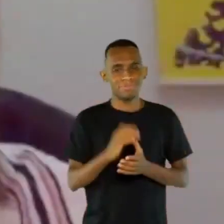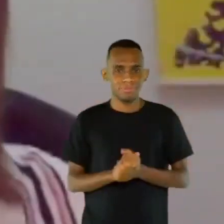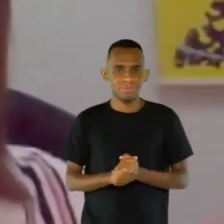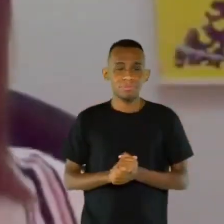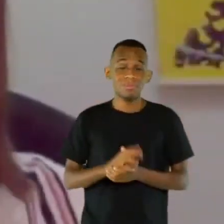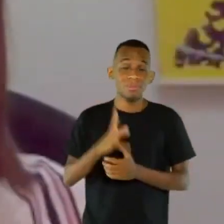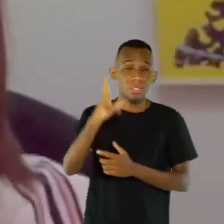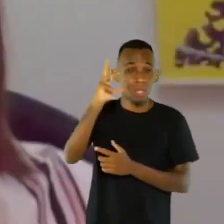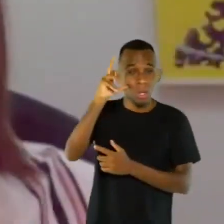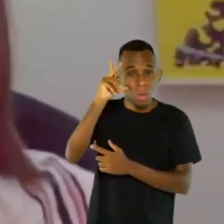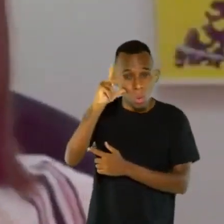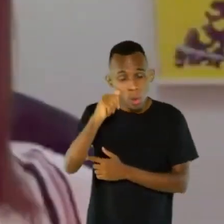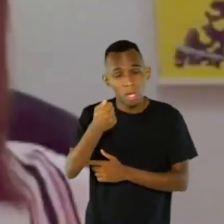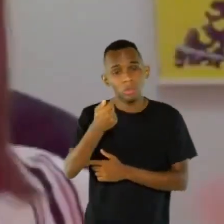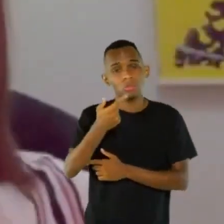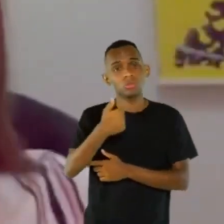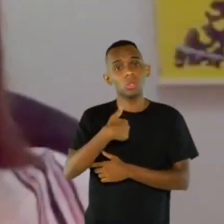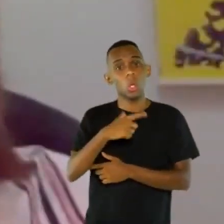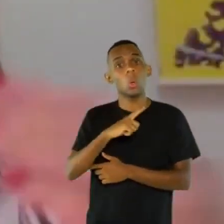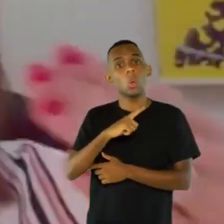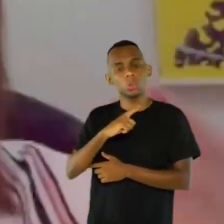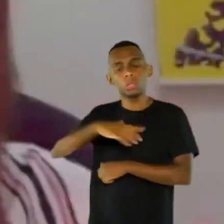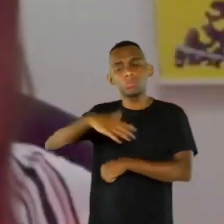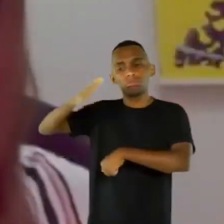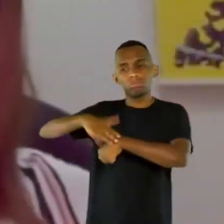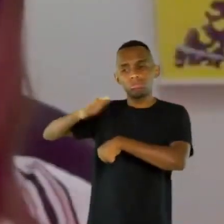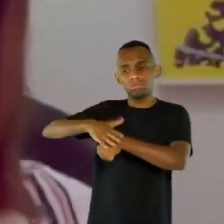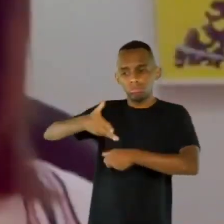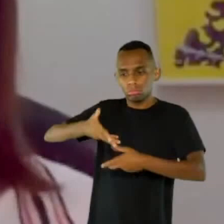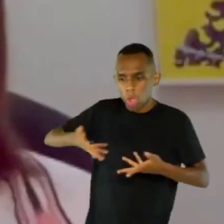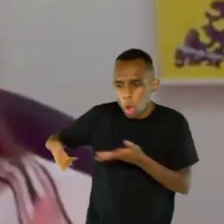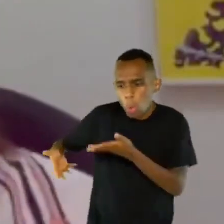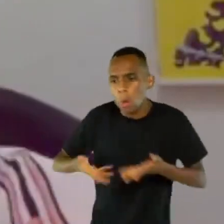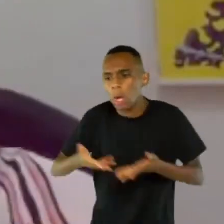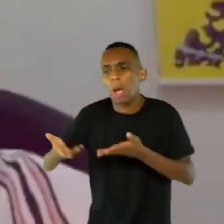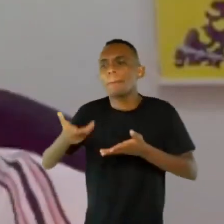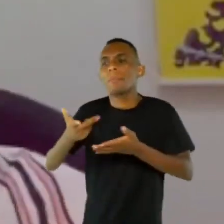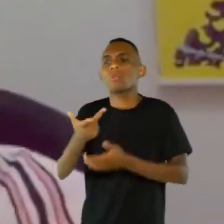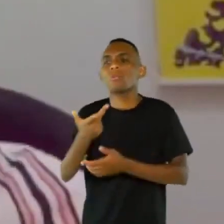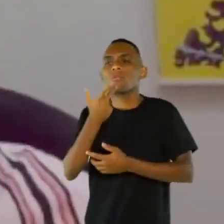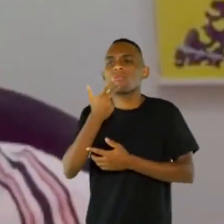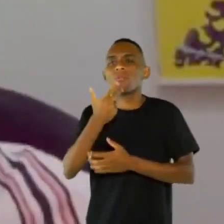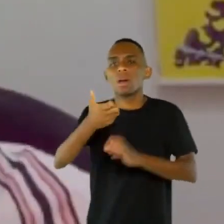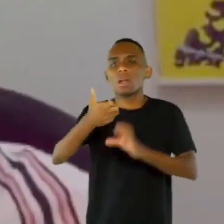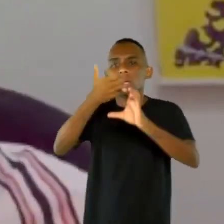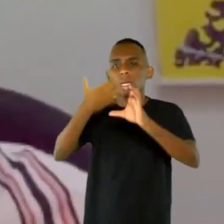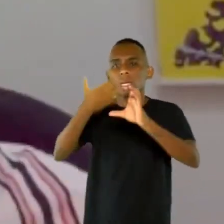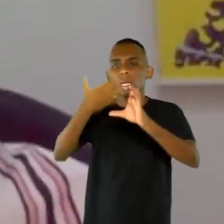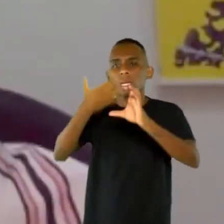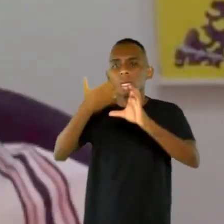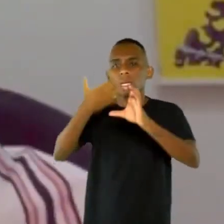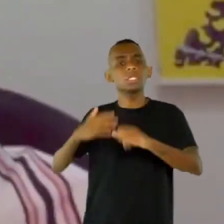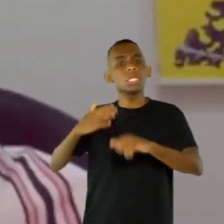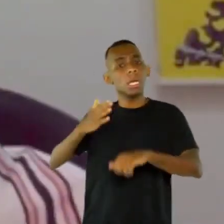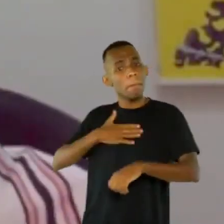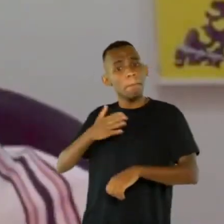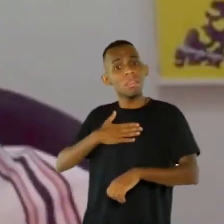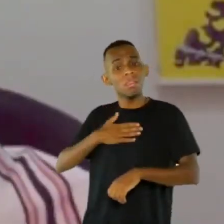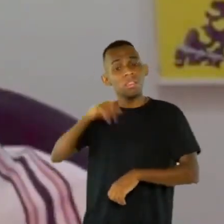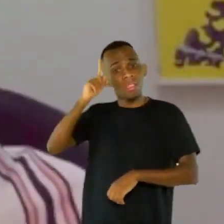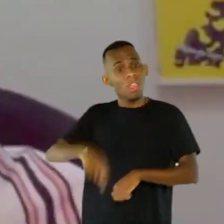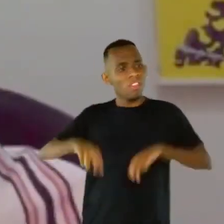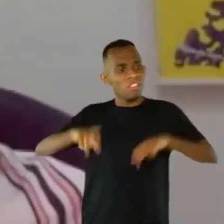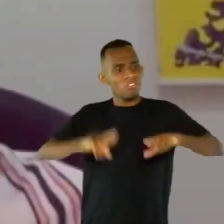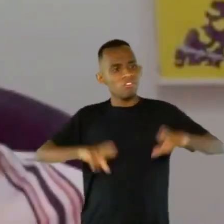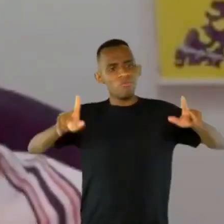uma trajetória própria, uma dicção própria, que me difere muito do Rubem, né? E,